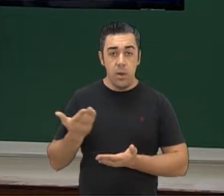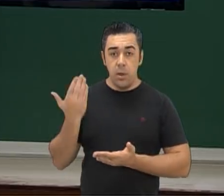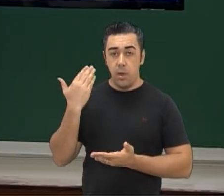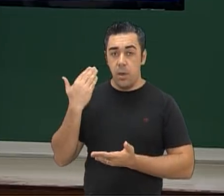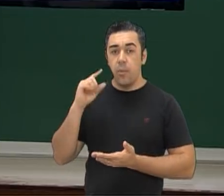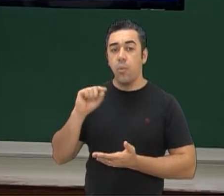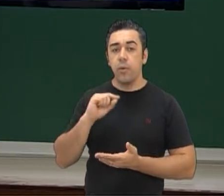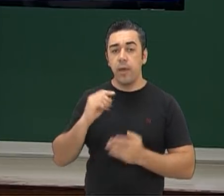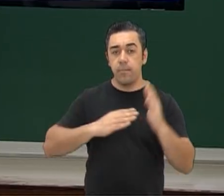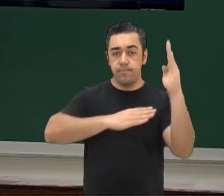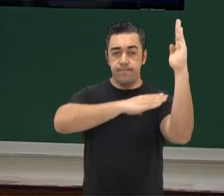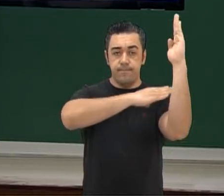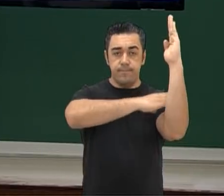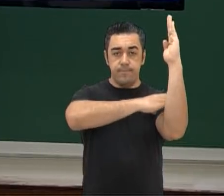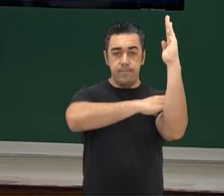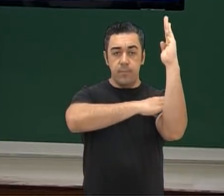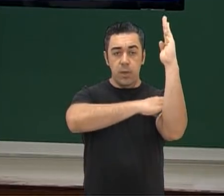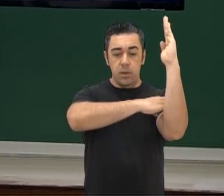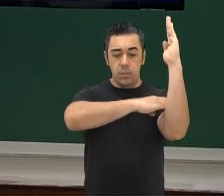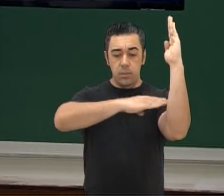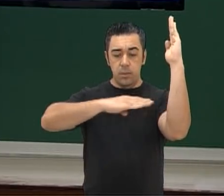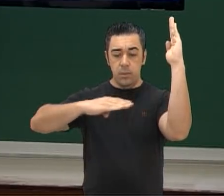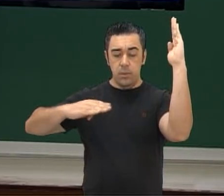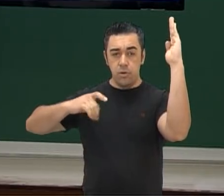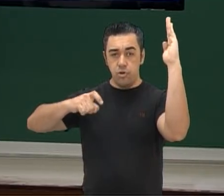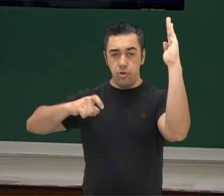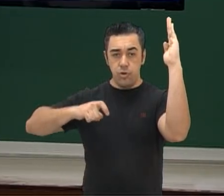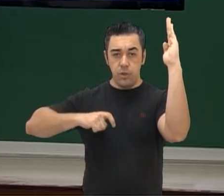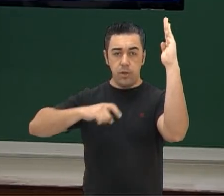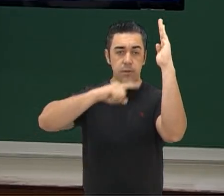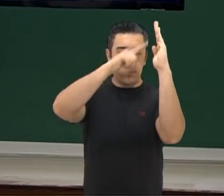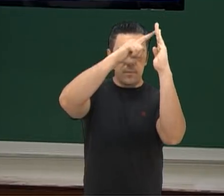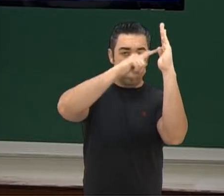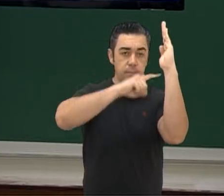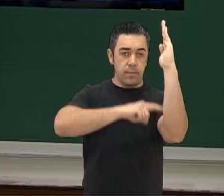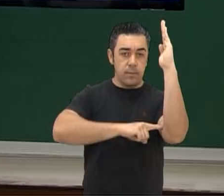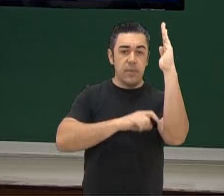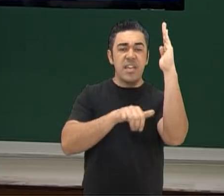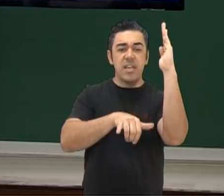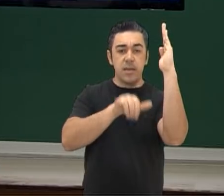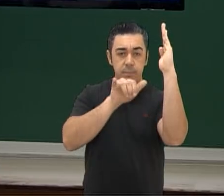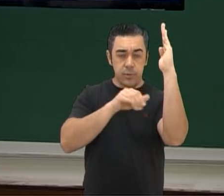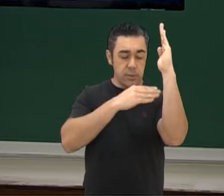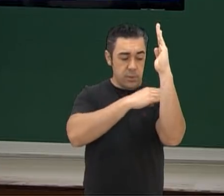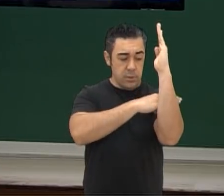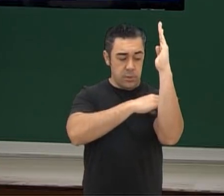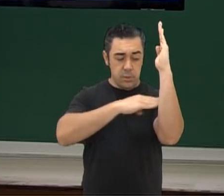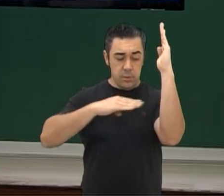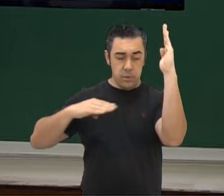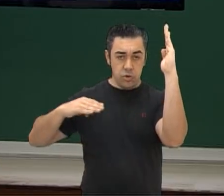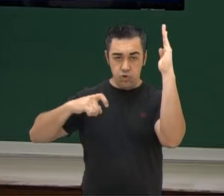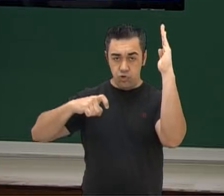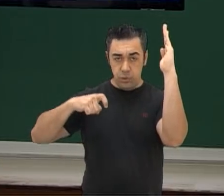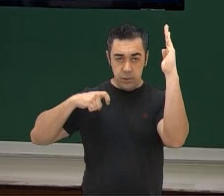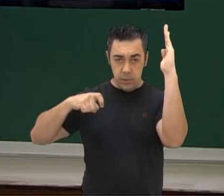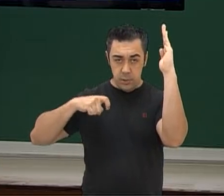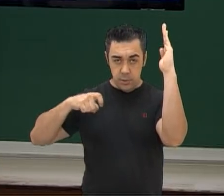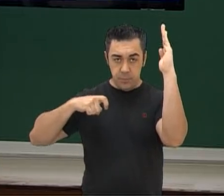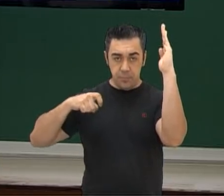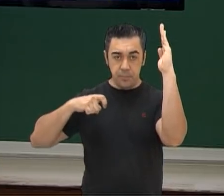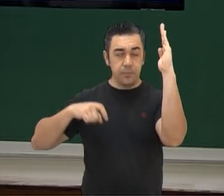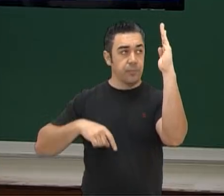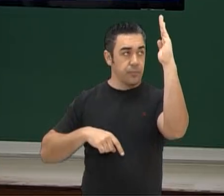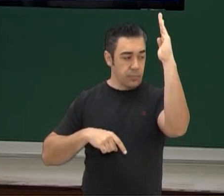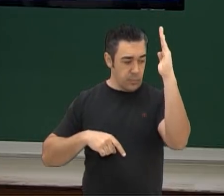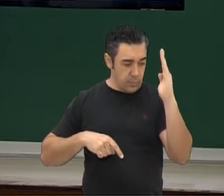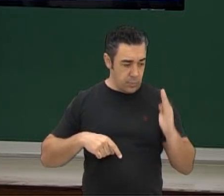tem o plano cartesiano. Relembrando do plano cartesiano, o eixo inferior é o eixo X e o